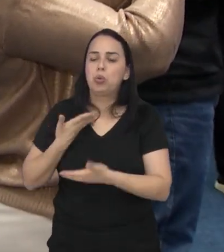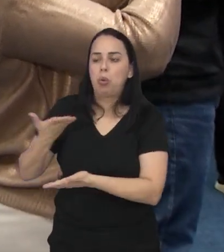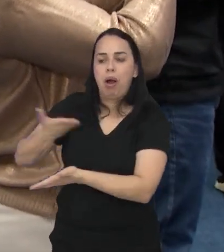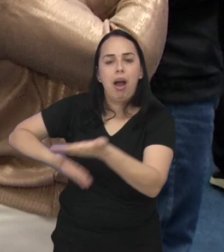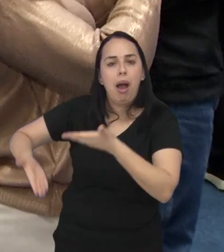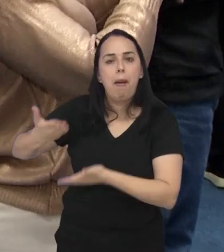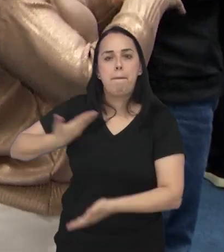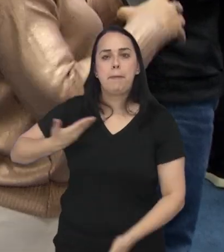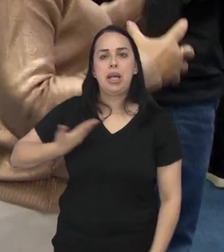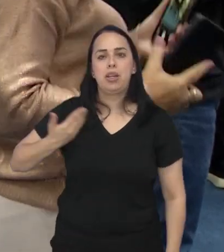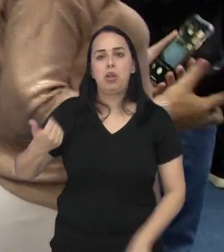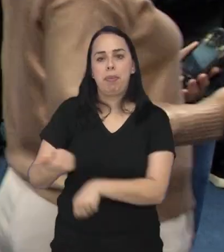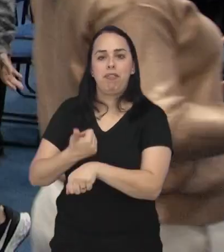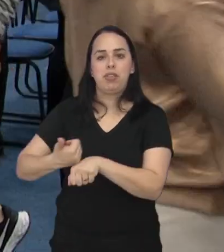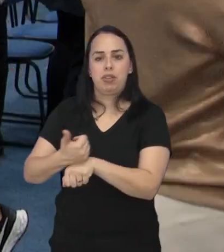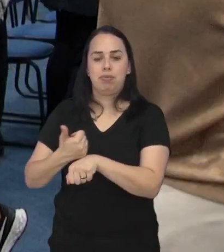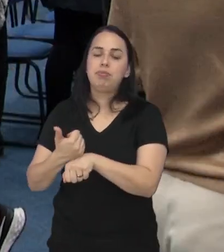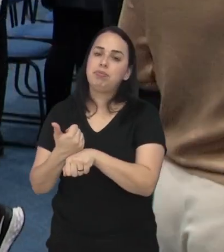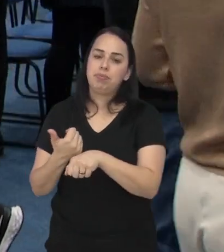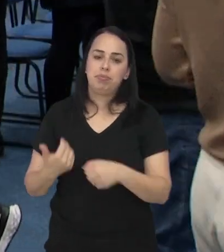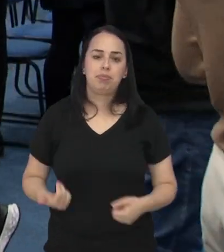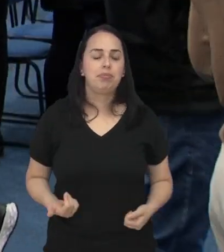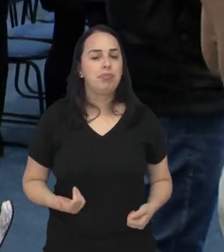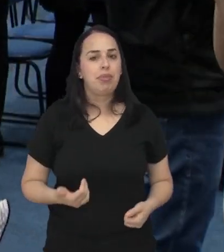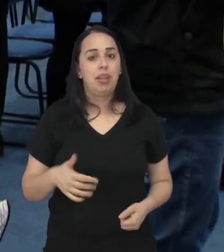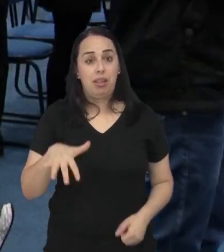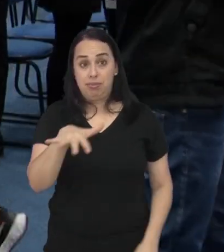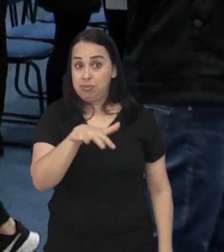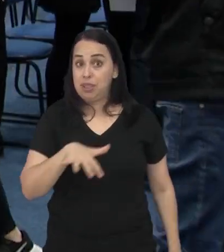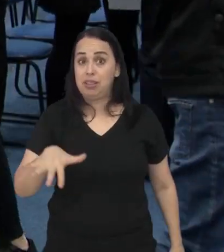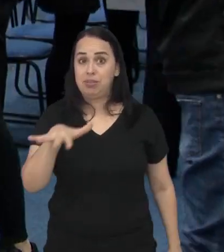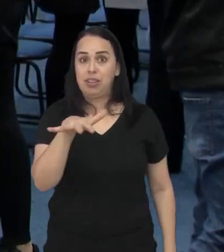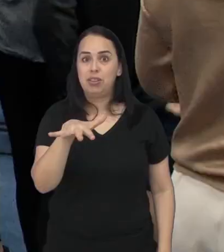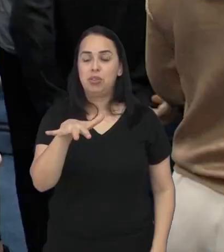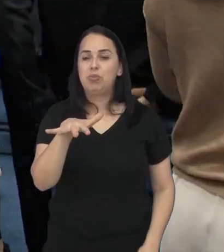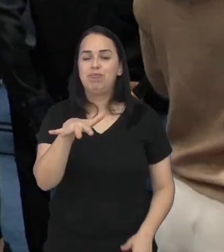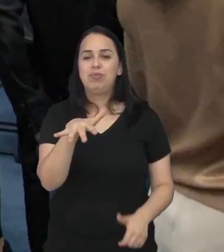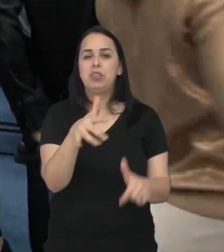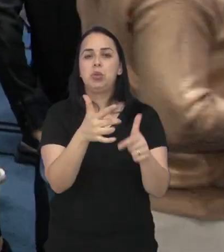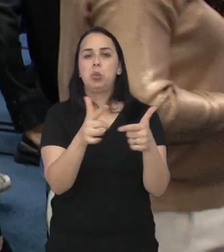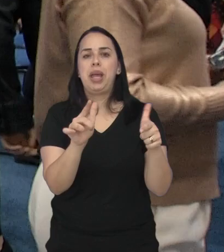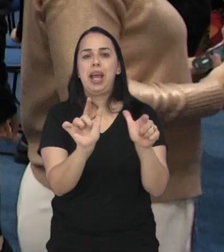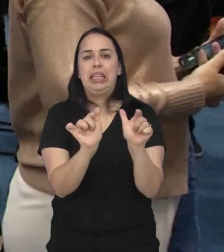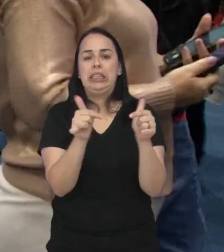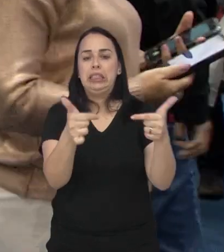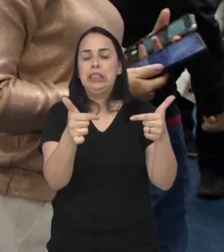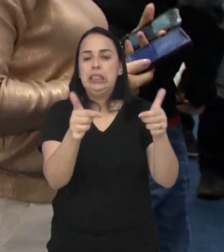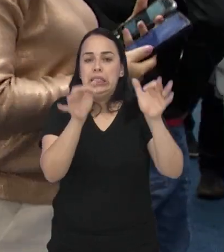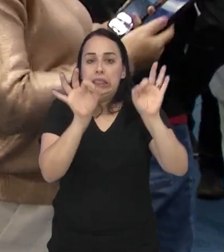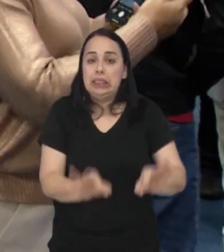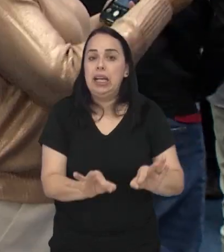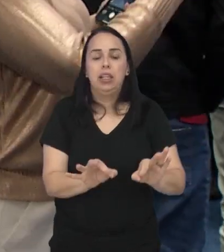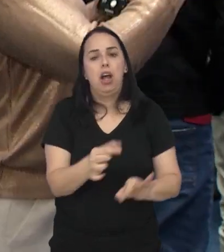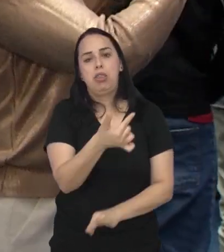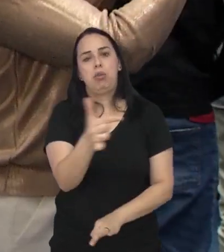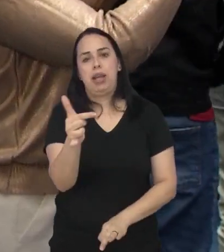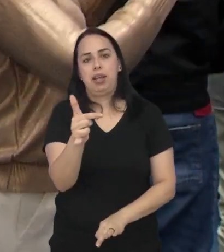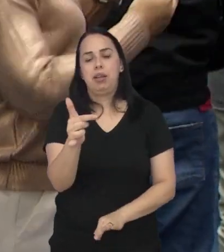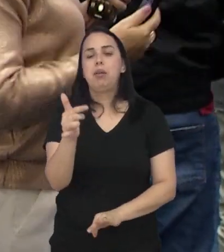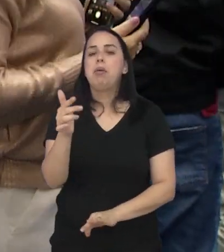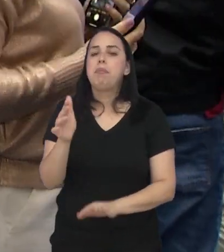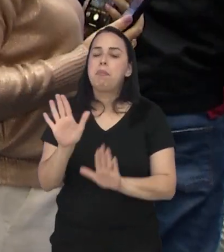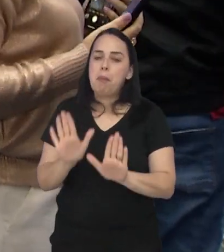ou com prestador de serviço, ou até mesmo com pessoas que formam esses síndicos da área. O mercado ele não tem uma iniciativa ainda